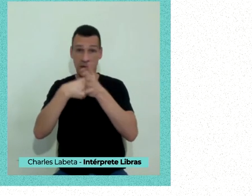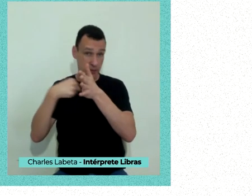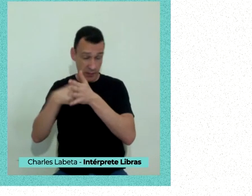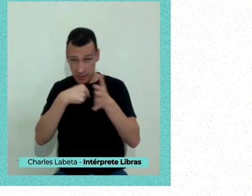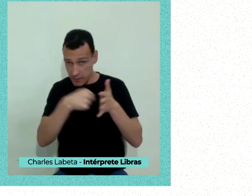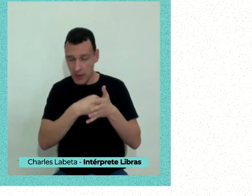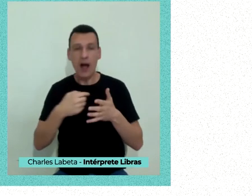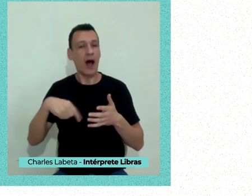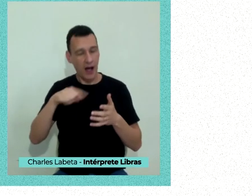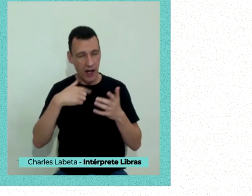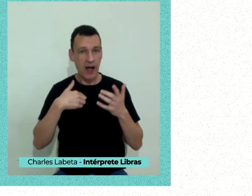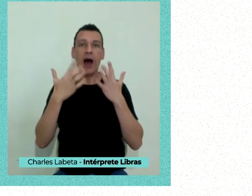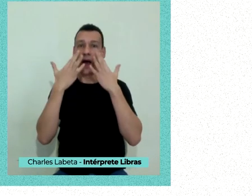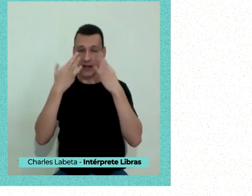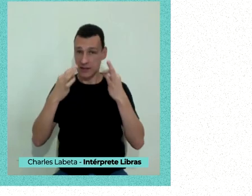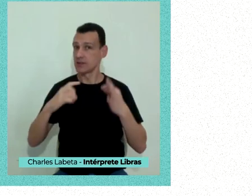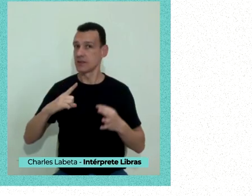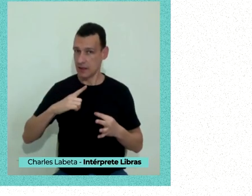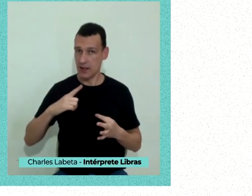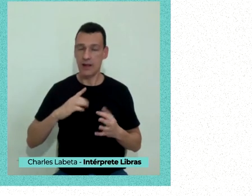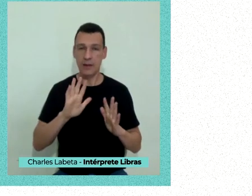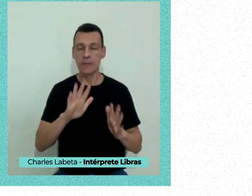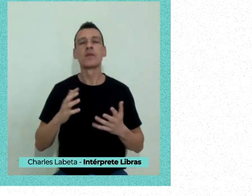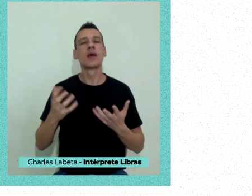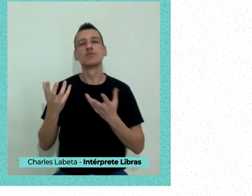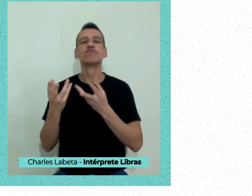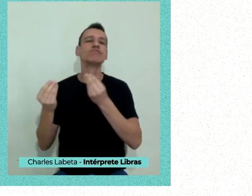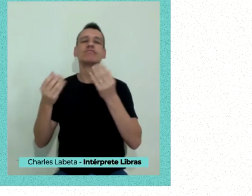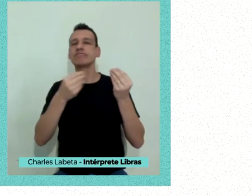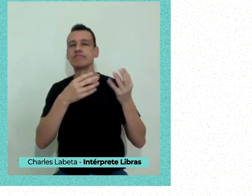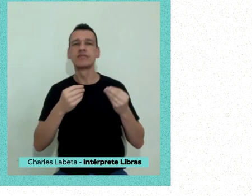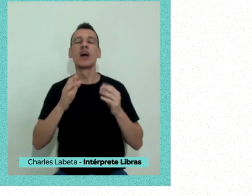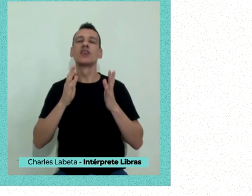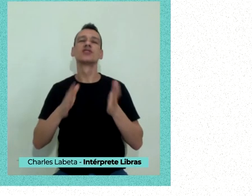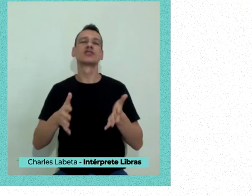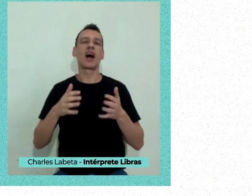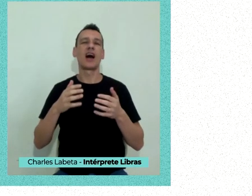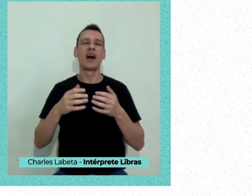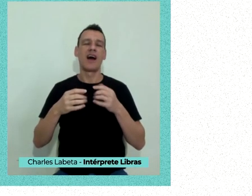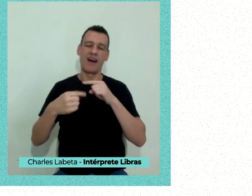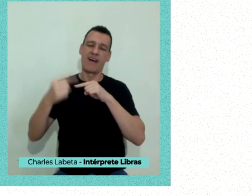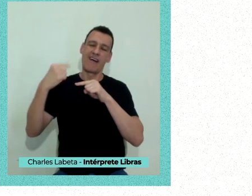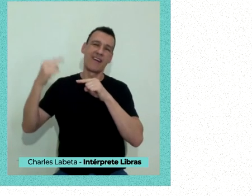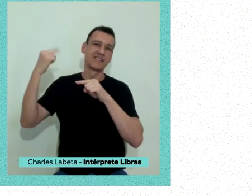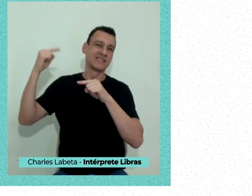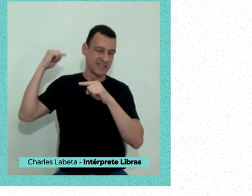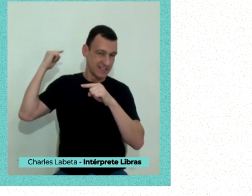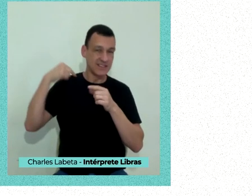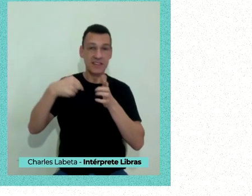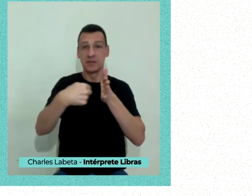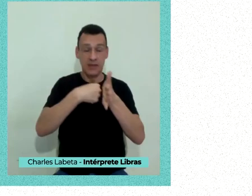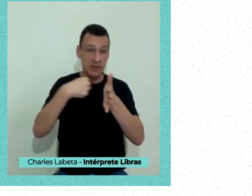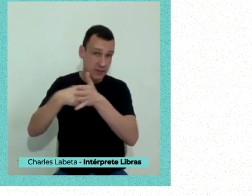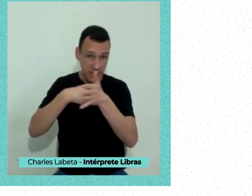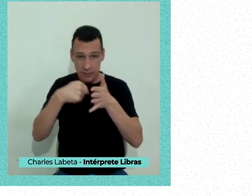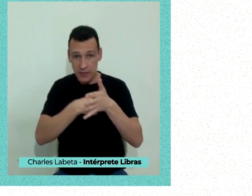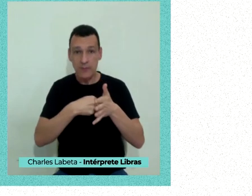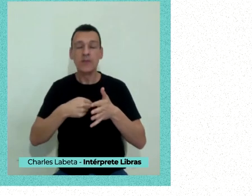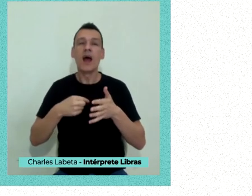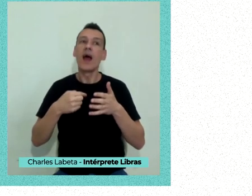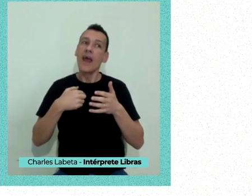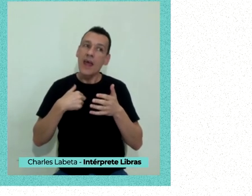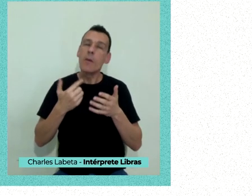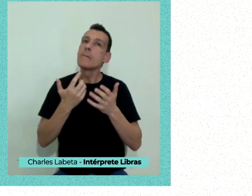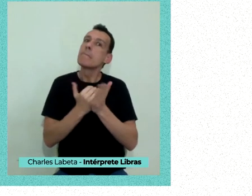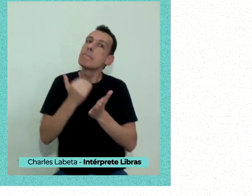E a gente quer honrar as muitas pessoas que já participaram das conversas anteriores, trazendo uma pergunta que esteve